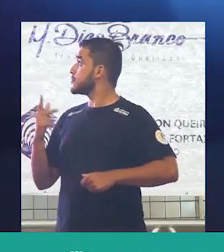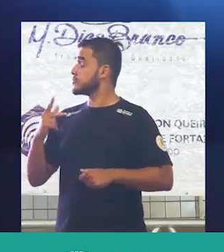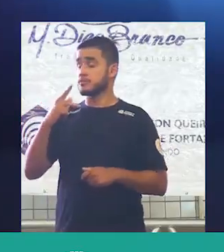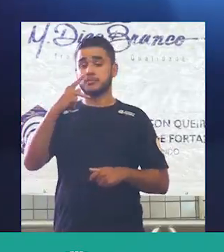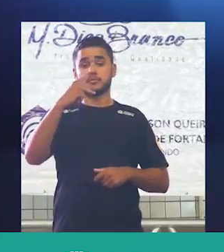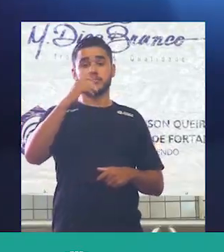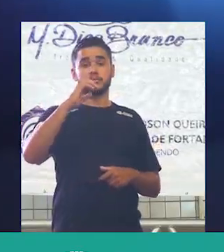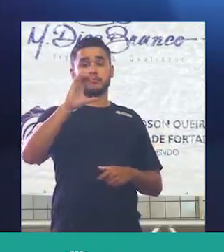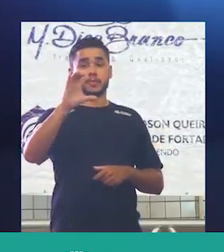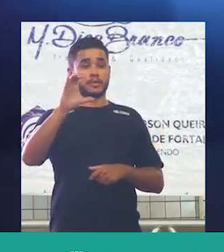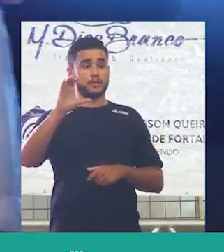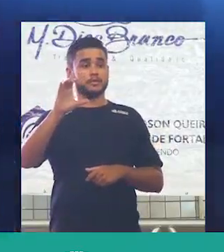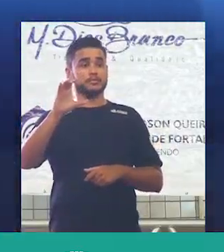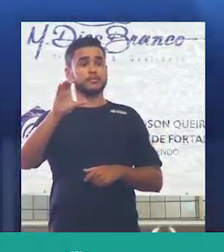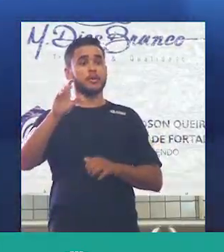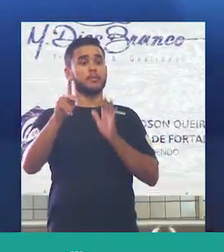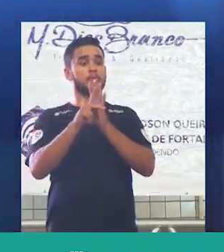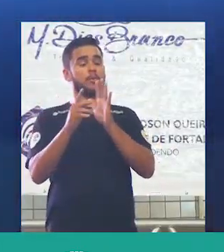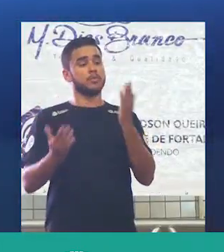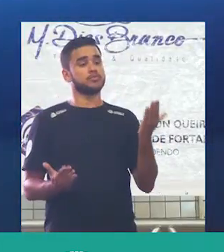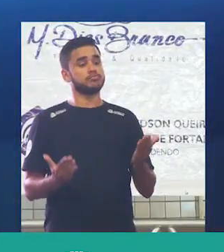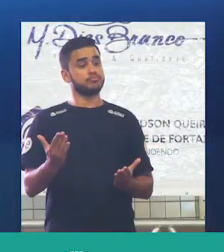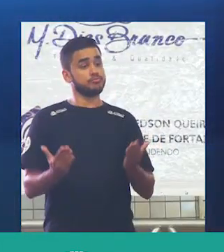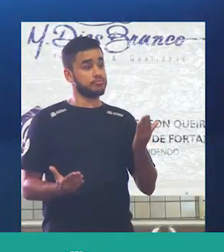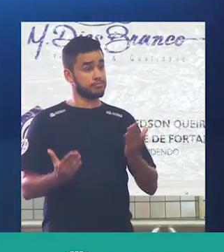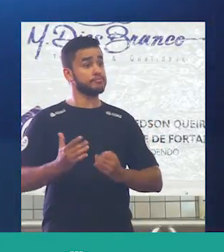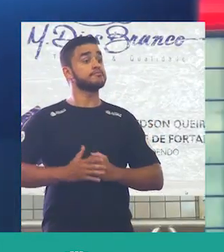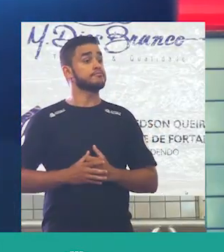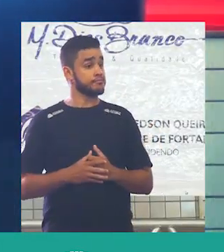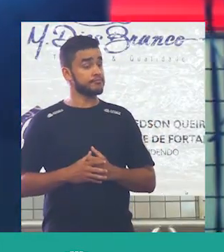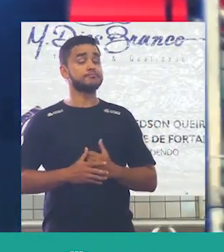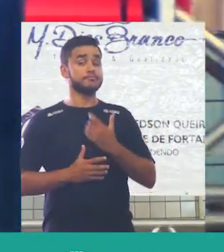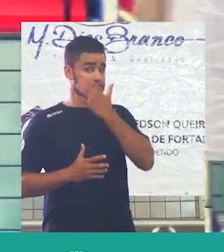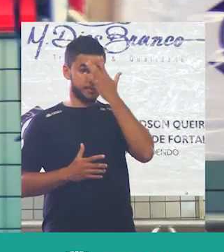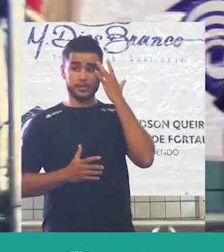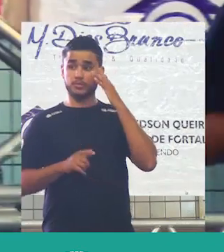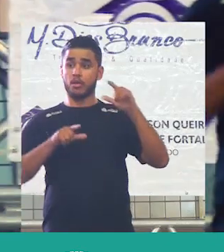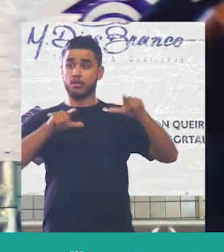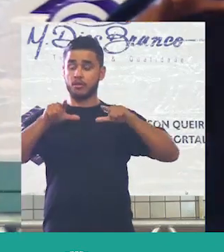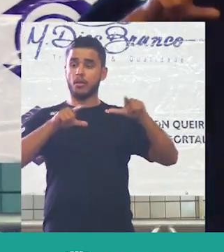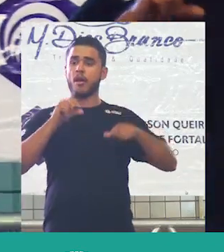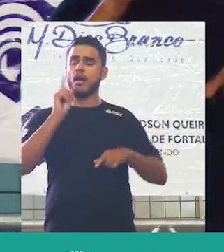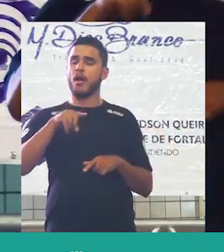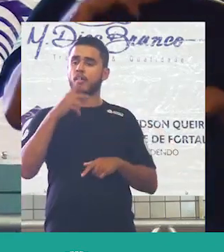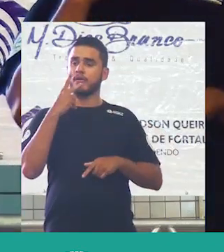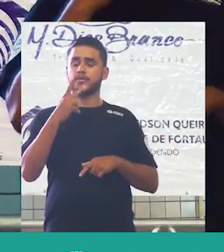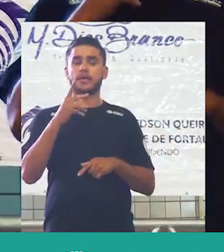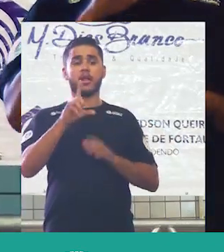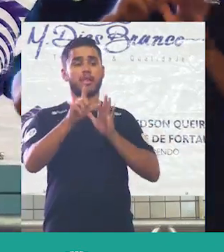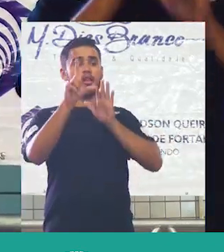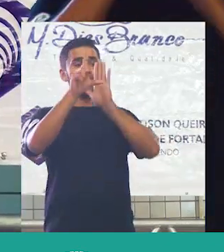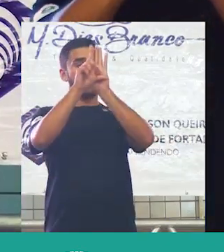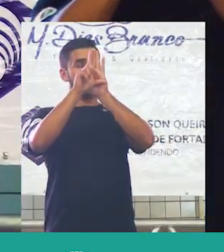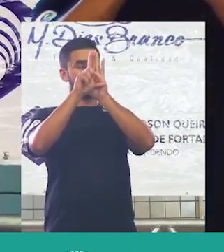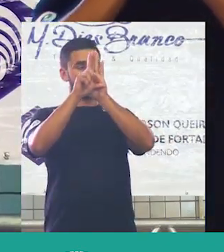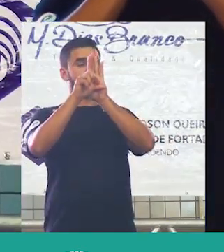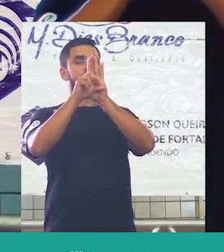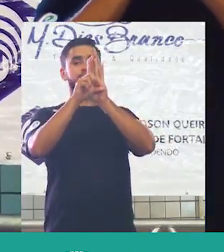das domésticas, né? Então, a Lei Complementar 150 de